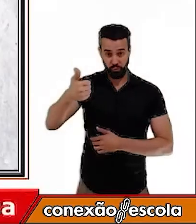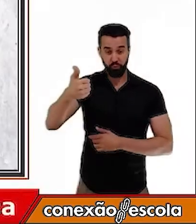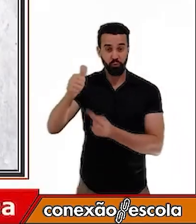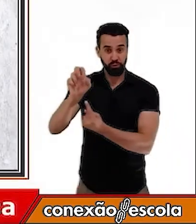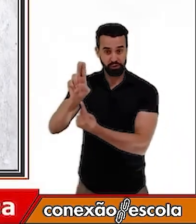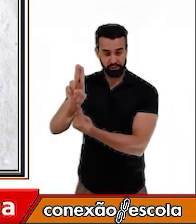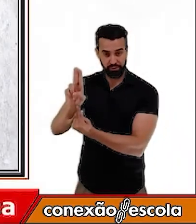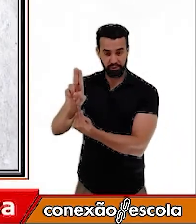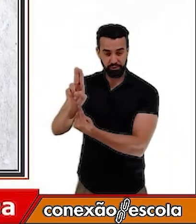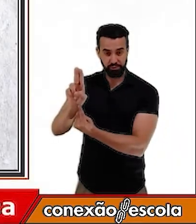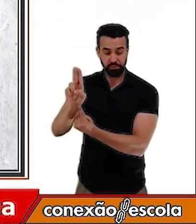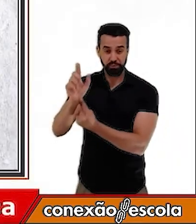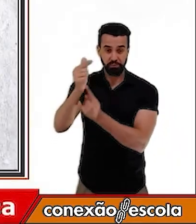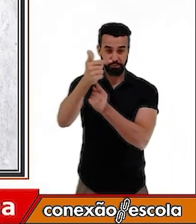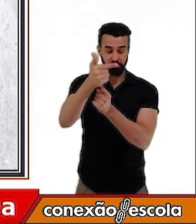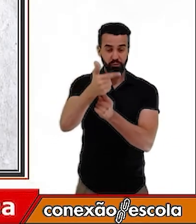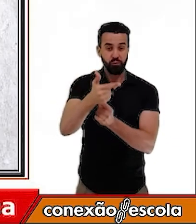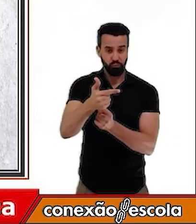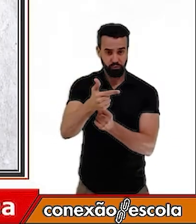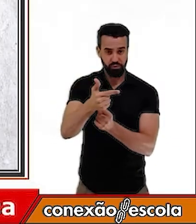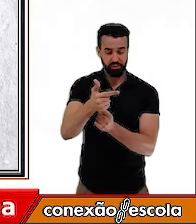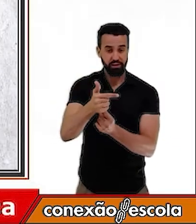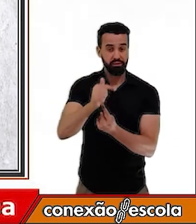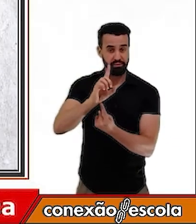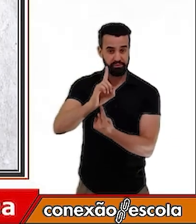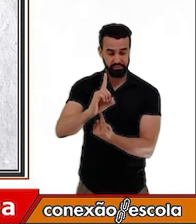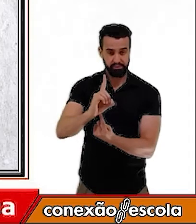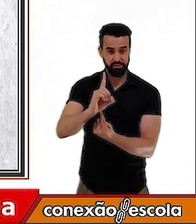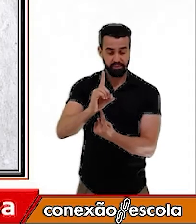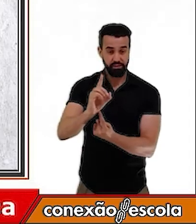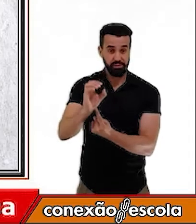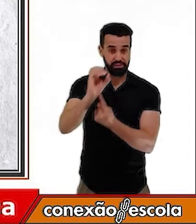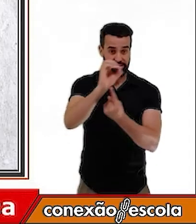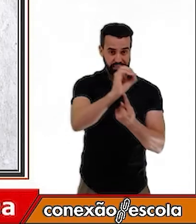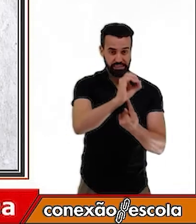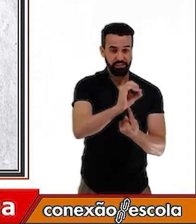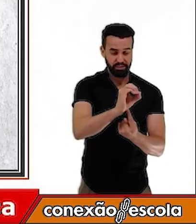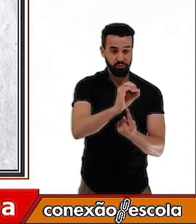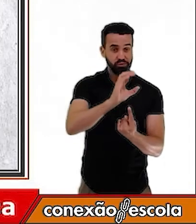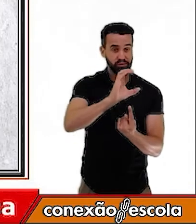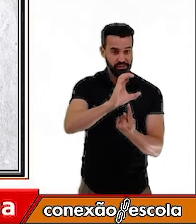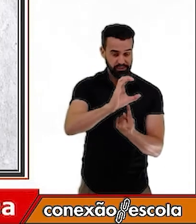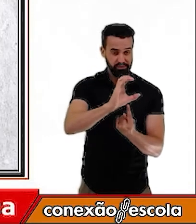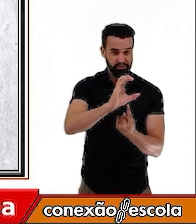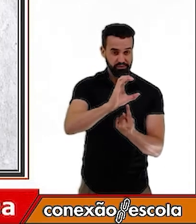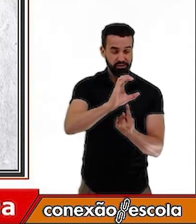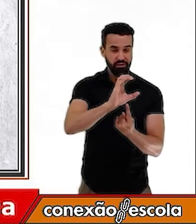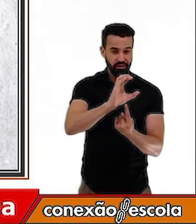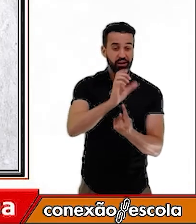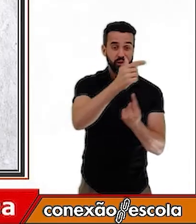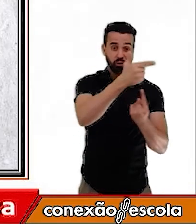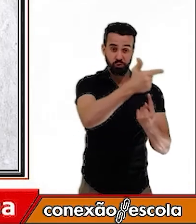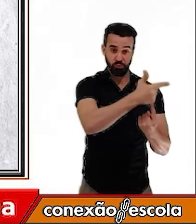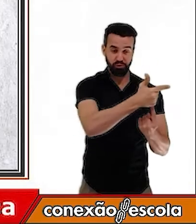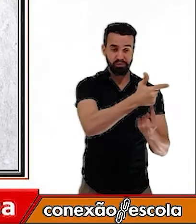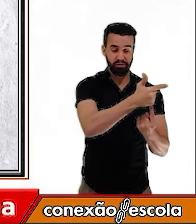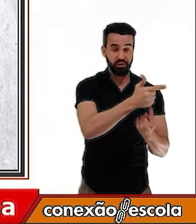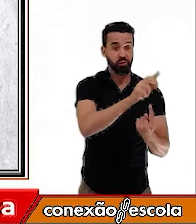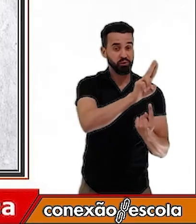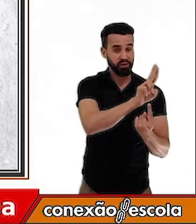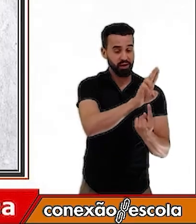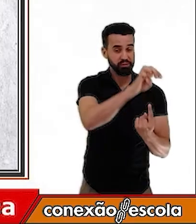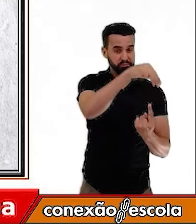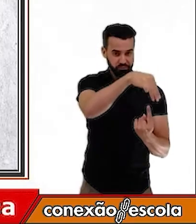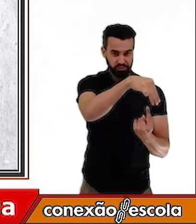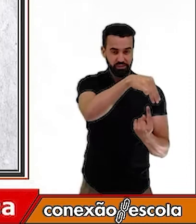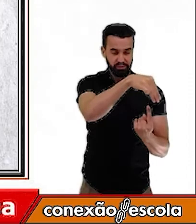unidade, o 2 é a minha dezena, o 0 minha centena e o outro 2 a minha